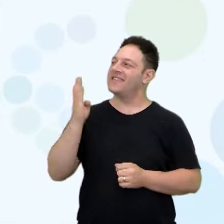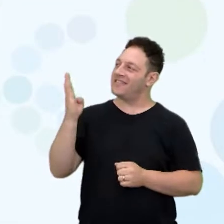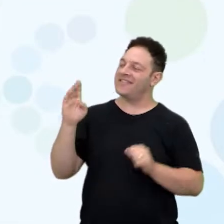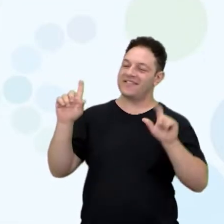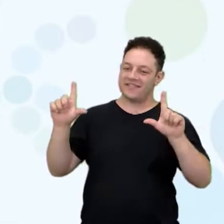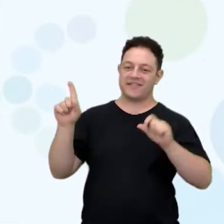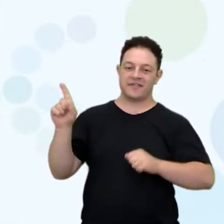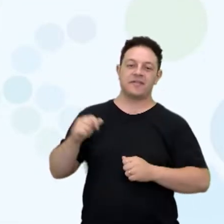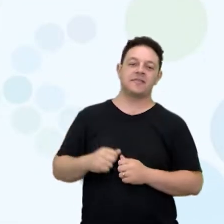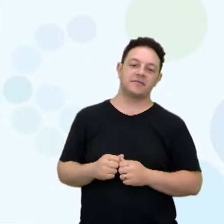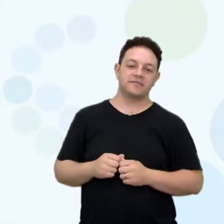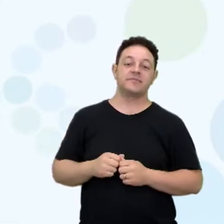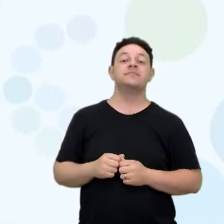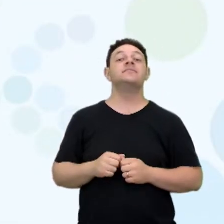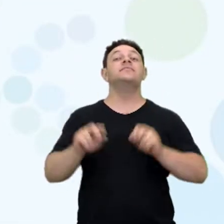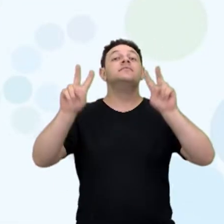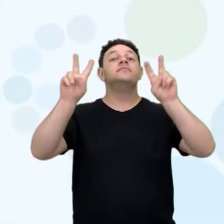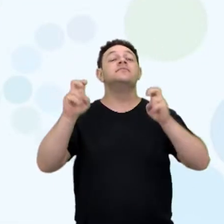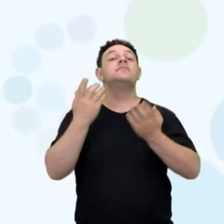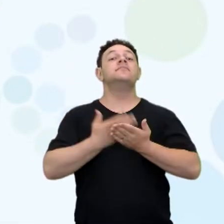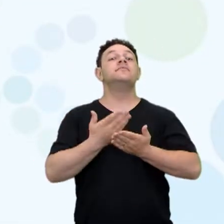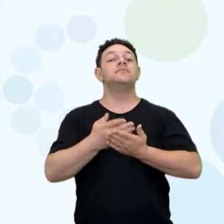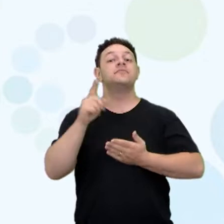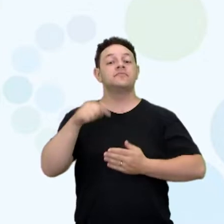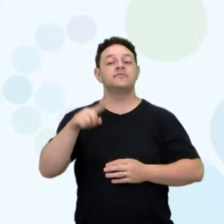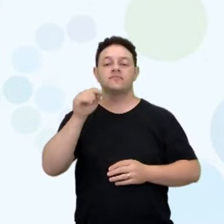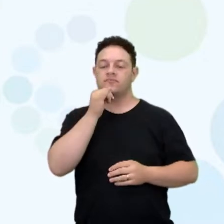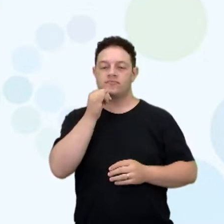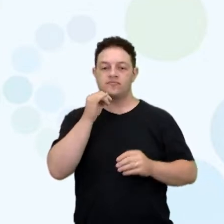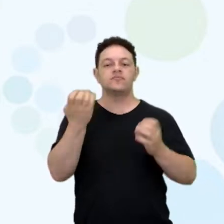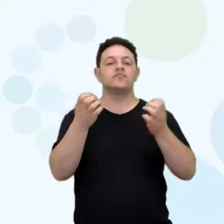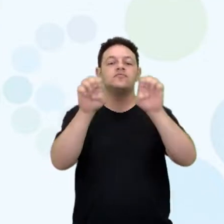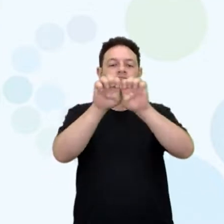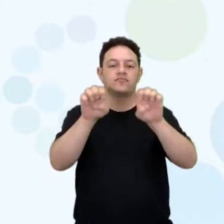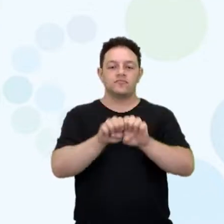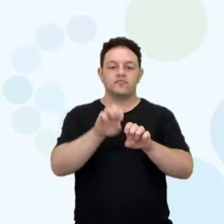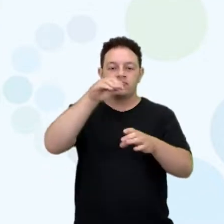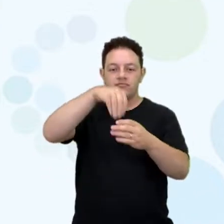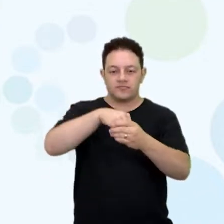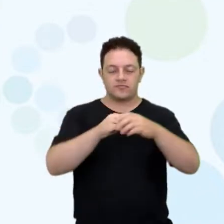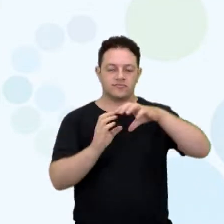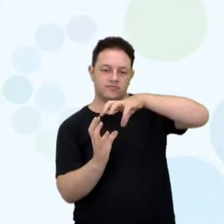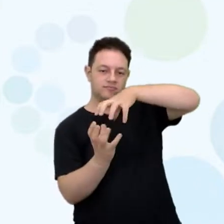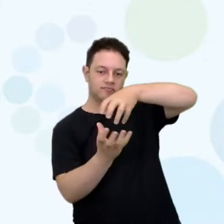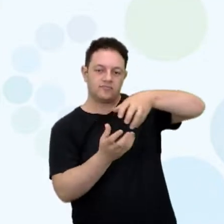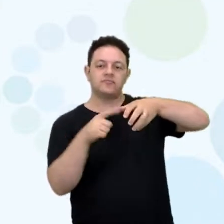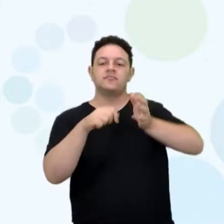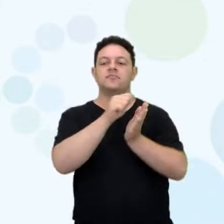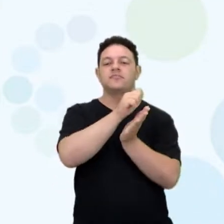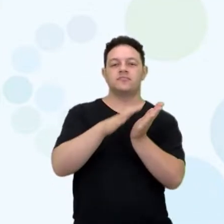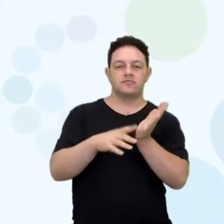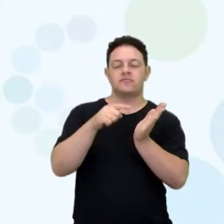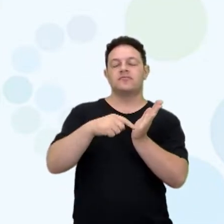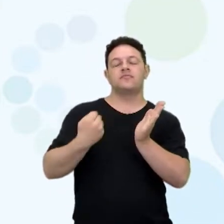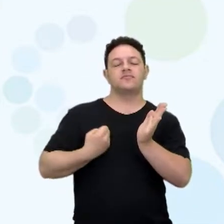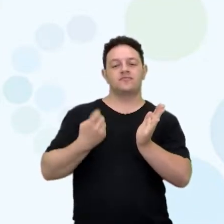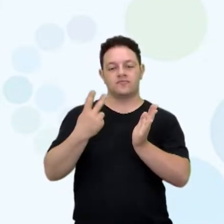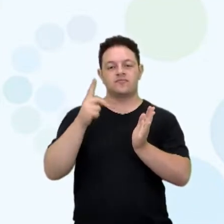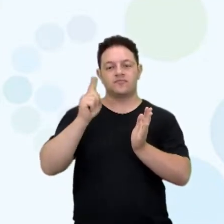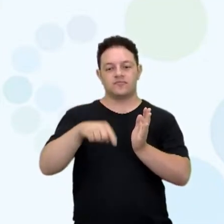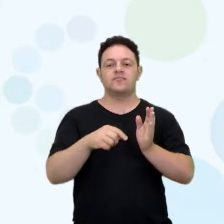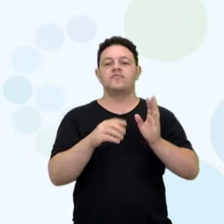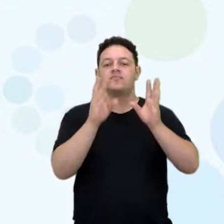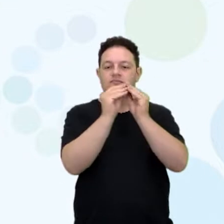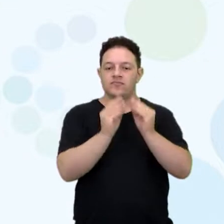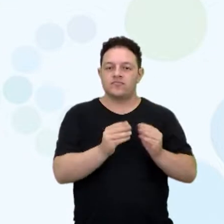aí, né, o tema da aula de hoje, a estrutura interna do planeta. Atividade 2, sistematização